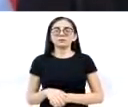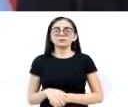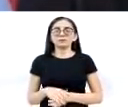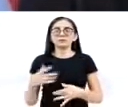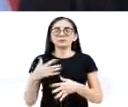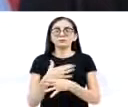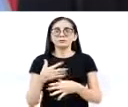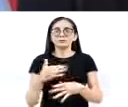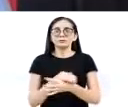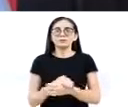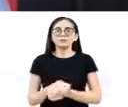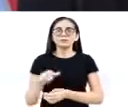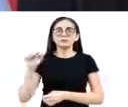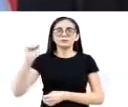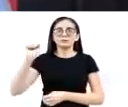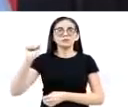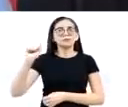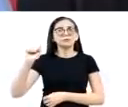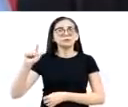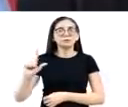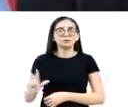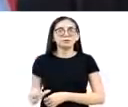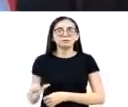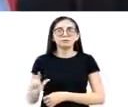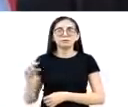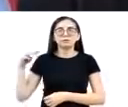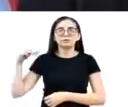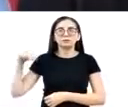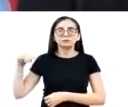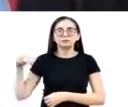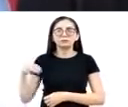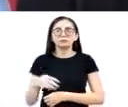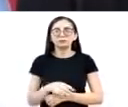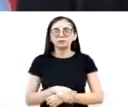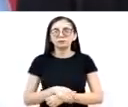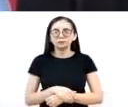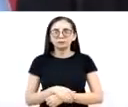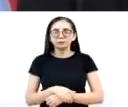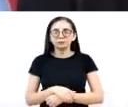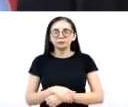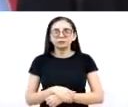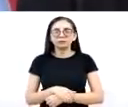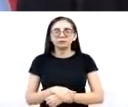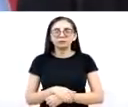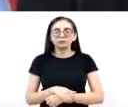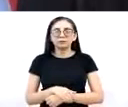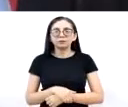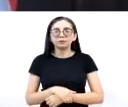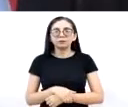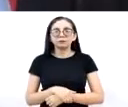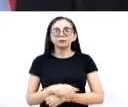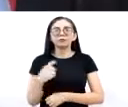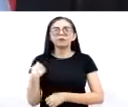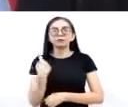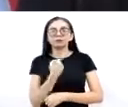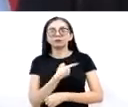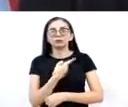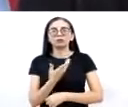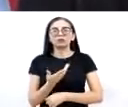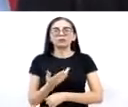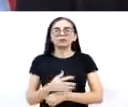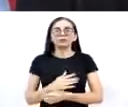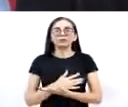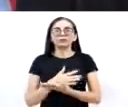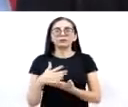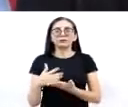Aldeias Altas, Maranhão. E nesta quarta edição do seminário interdisciplinar Saberes dos